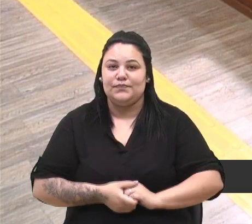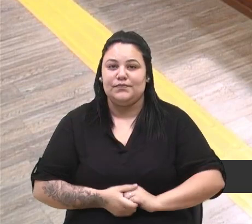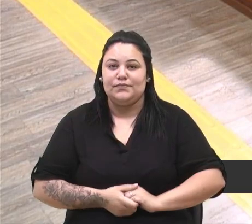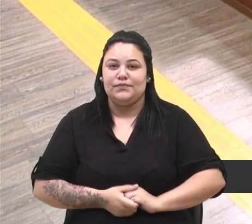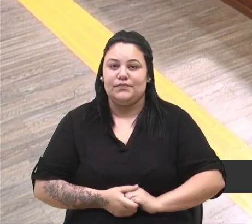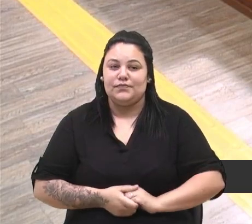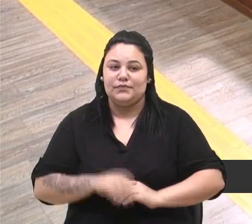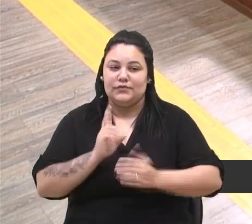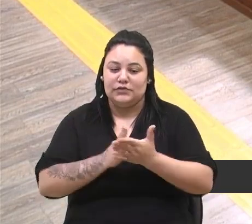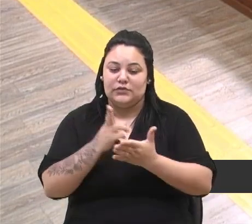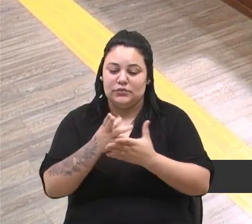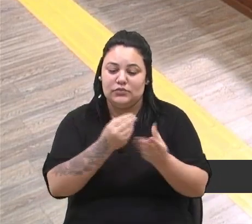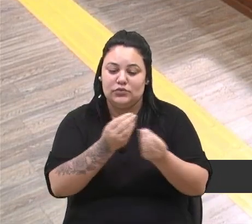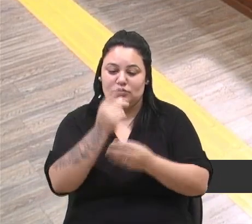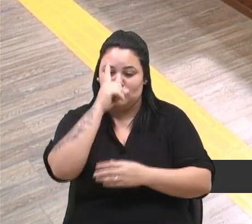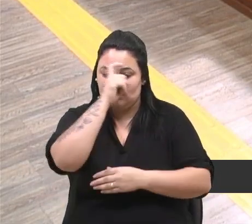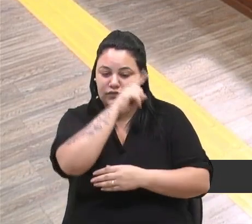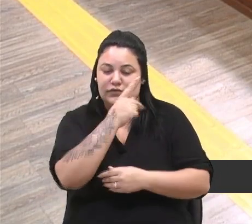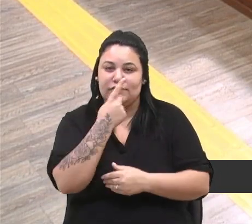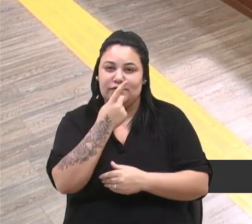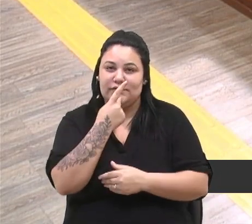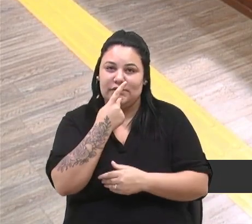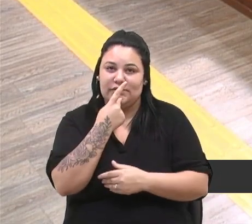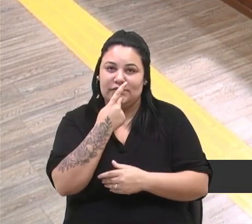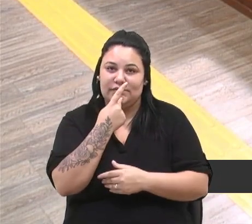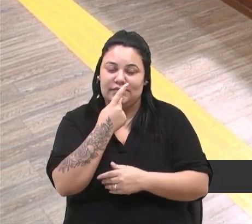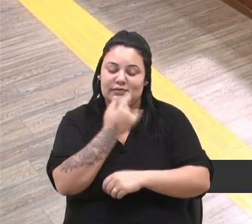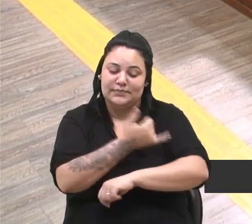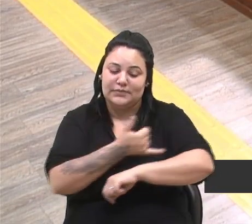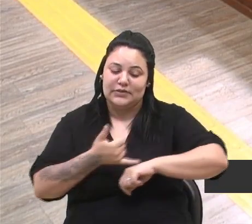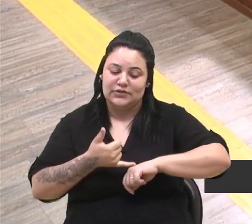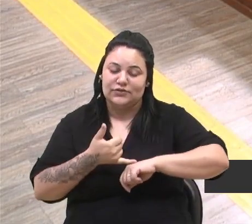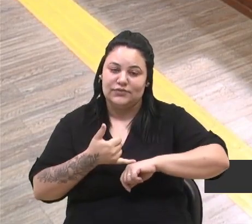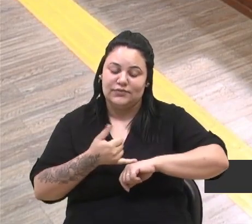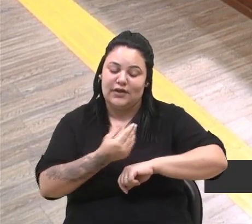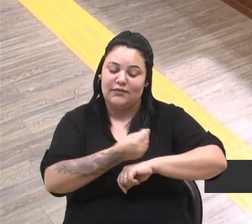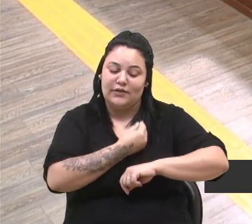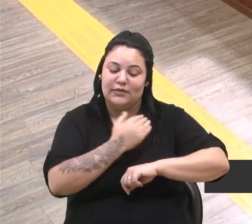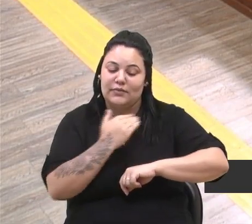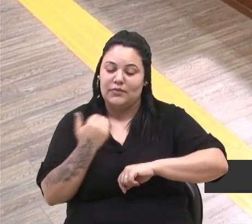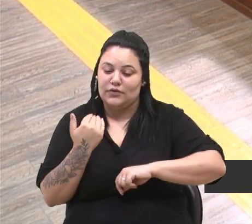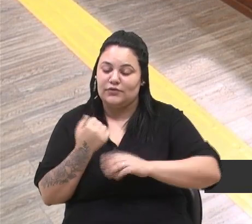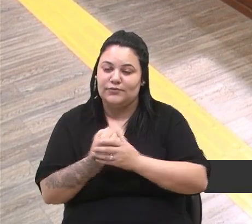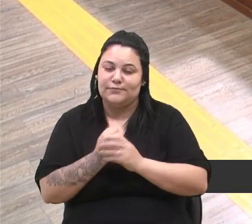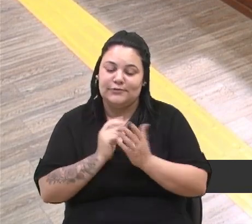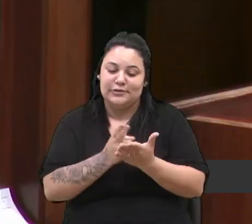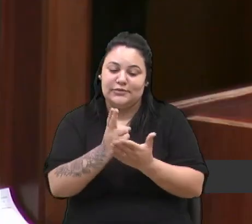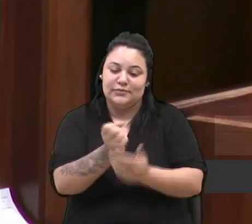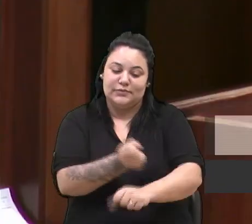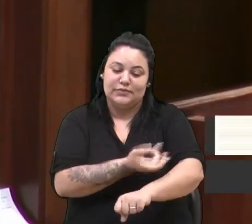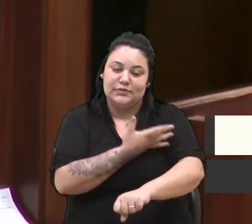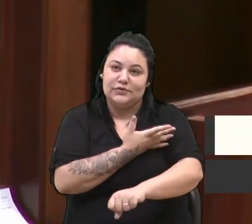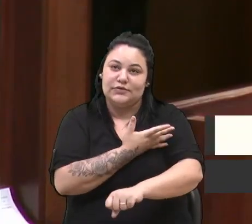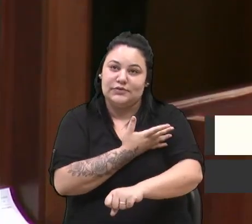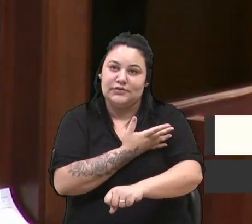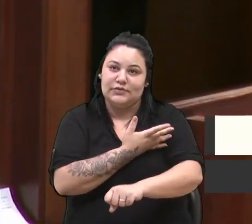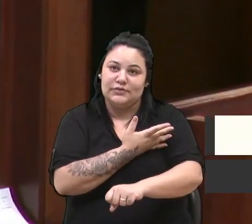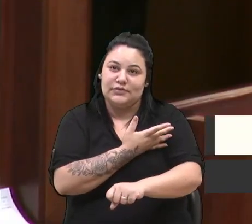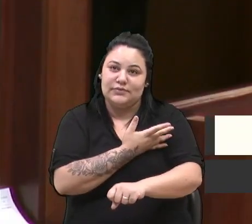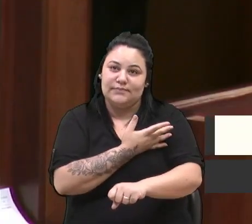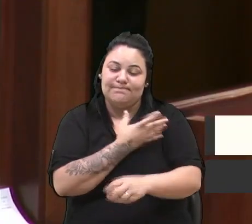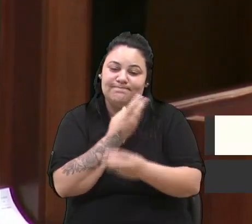Sempre muito difícil falar dessa transição, dessa passagem. Então, eu sempre me emociono e, às vezes, faltam